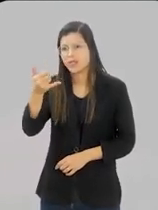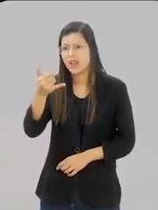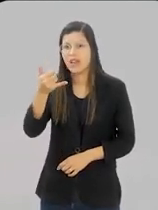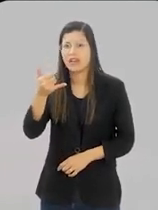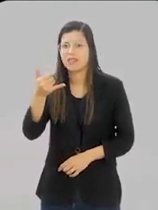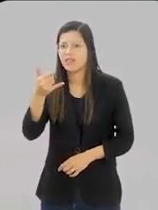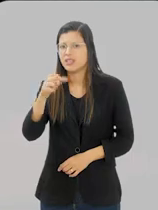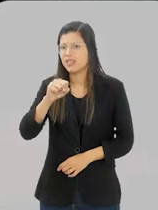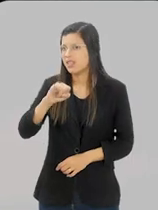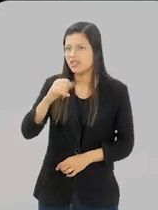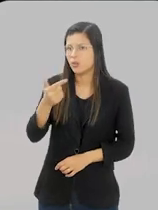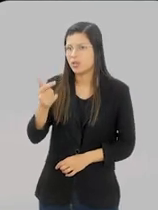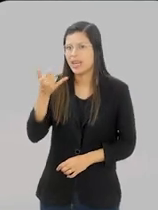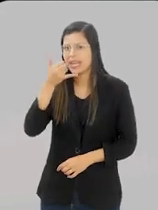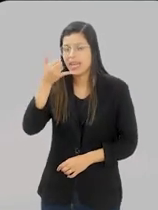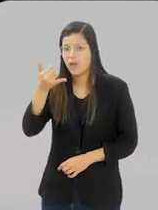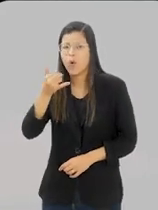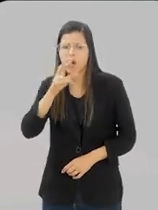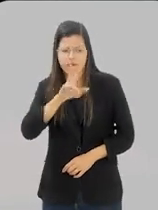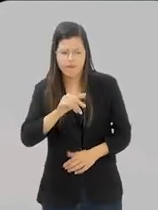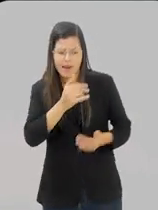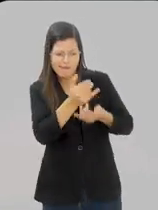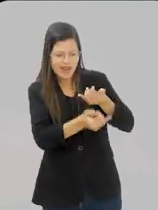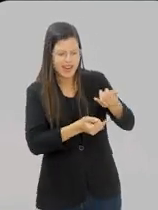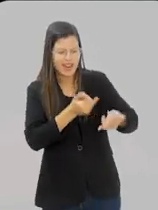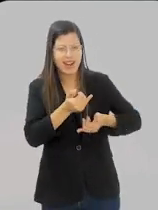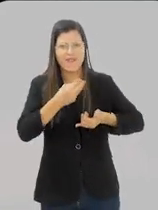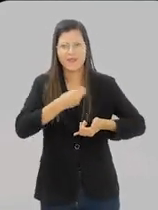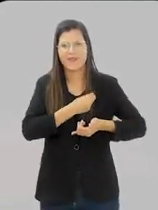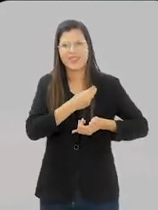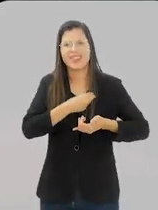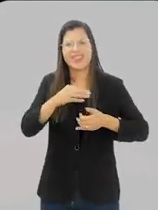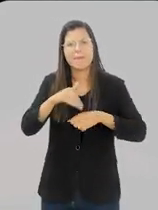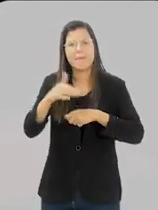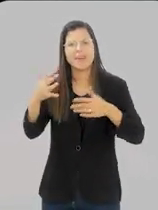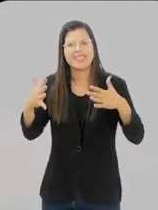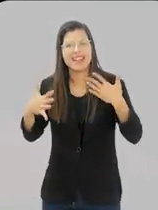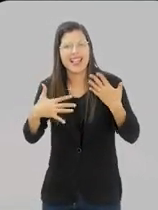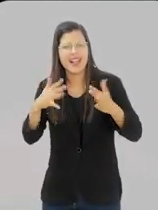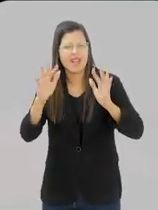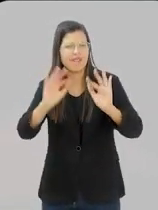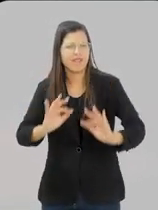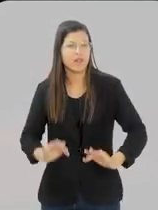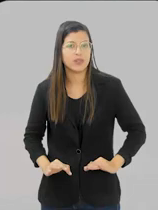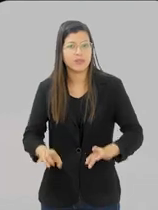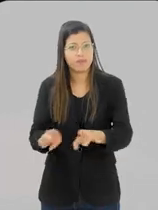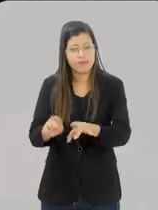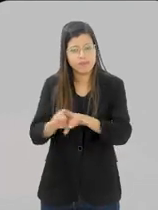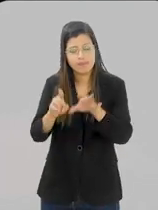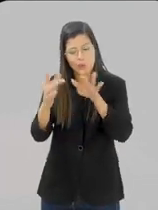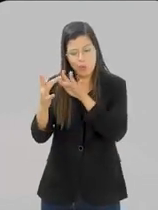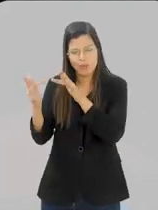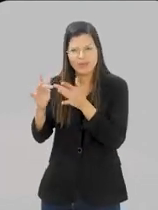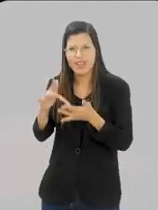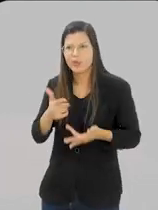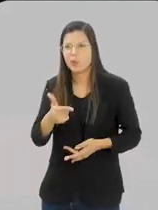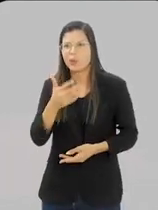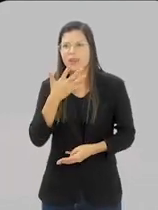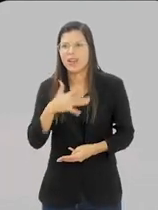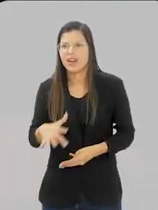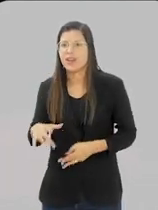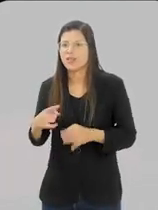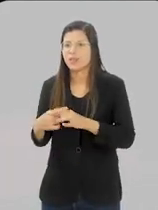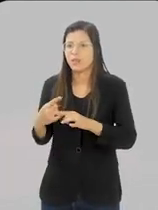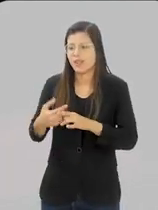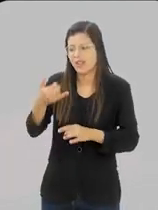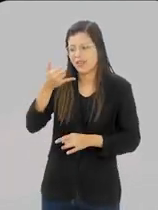brincar, elas vão ter uma vida mais alegre e o contato também com outras crianças, né? Porque quem está na tela está só